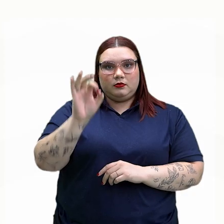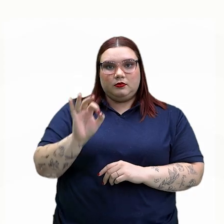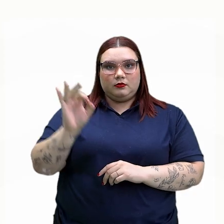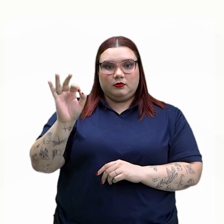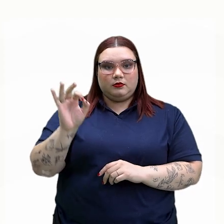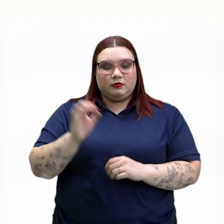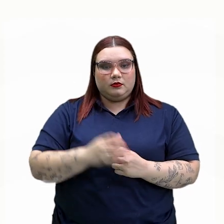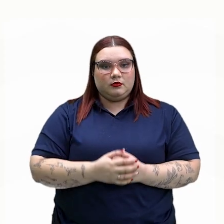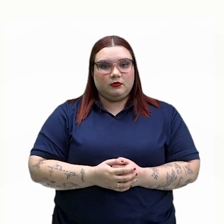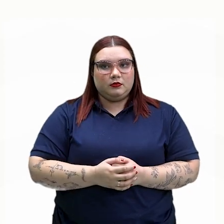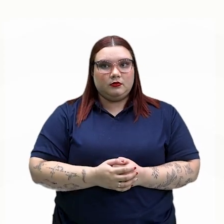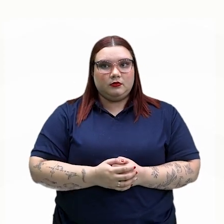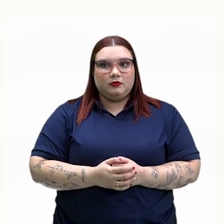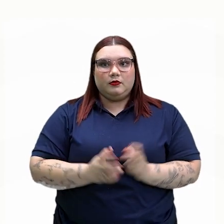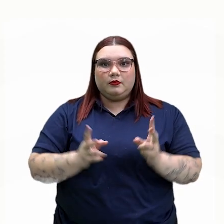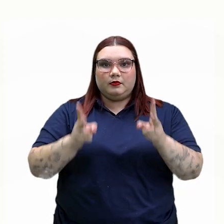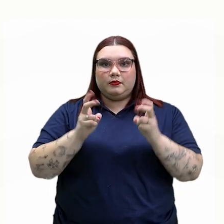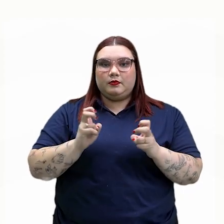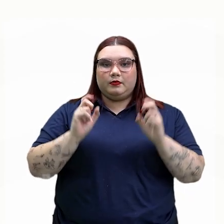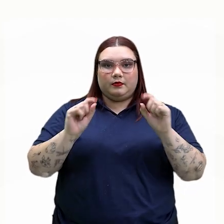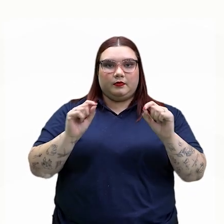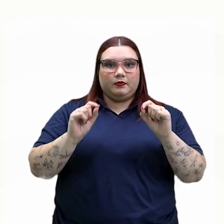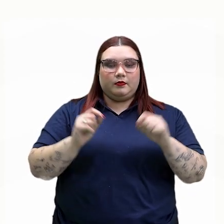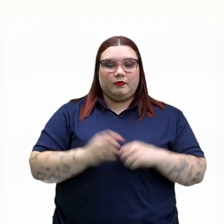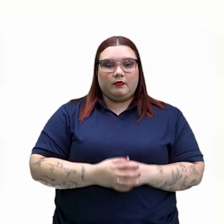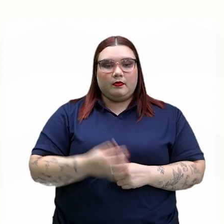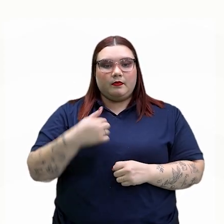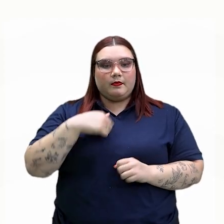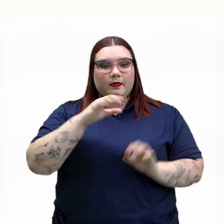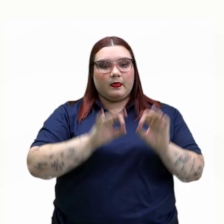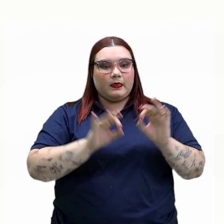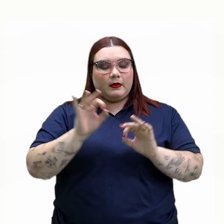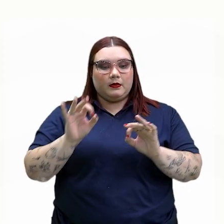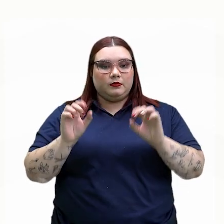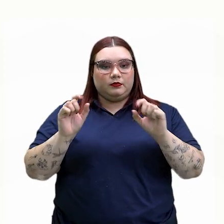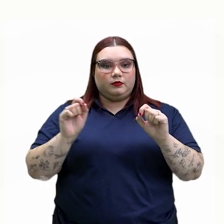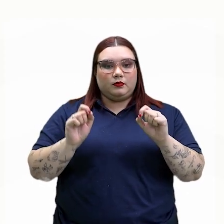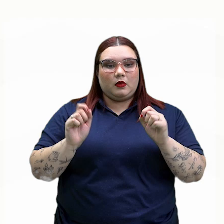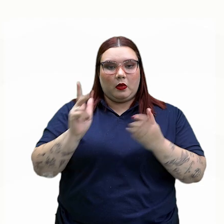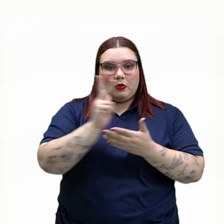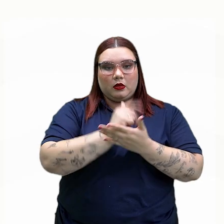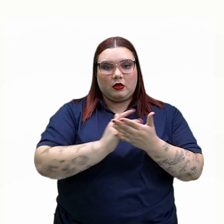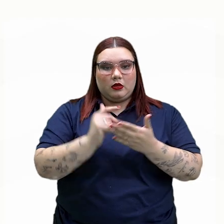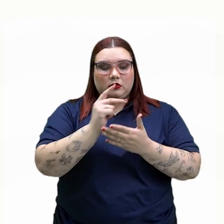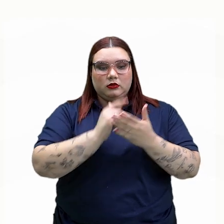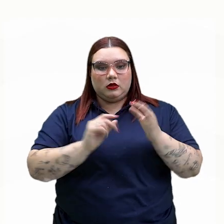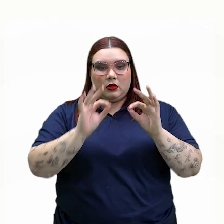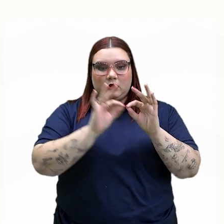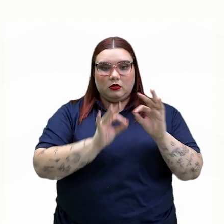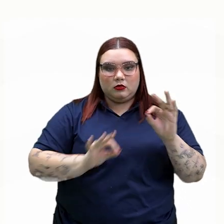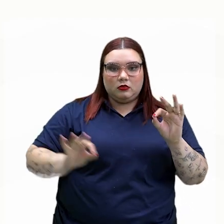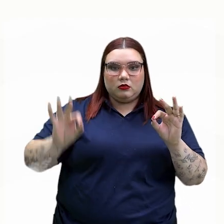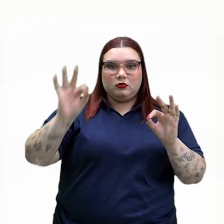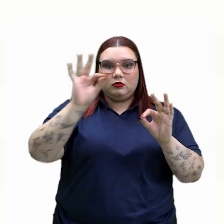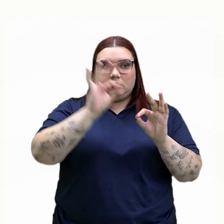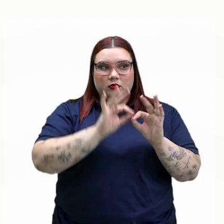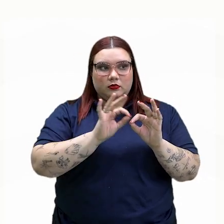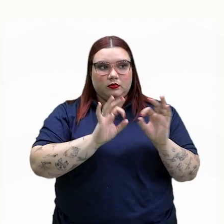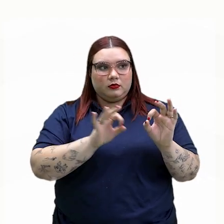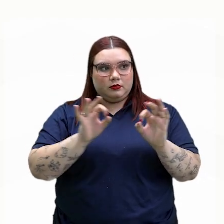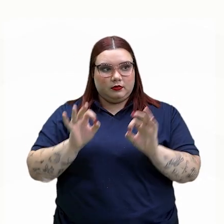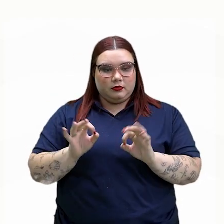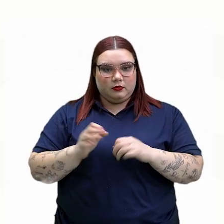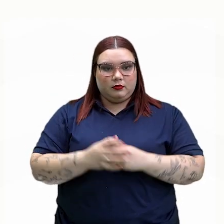20%. Observe que primeiro, o que é que eu fiz? Eu desenhei o círculo, né? Desenhei lá o